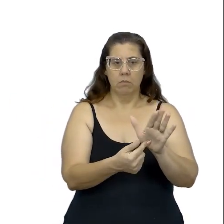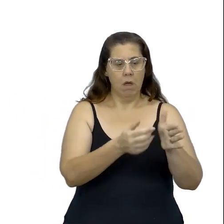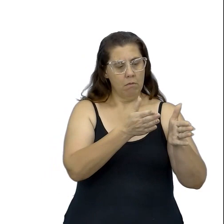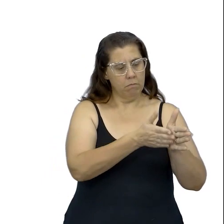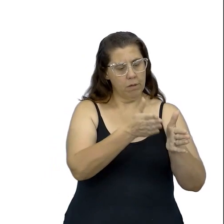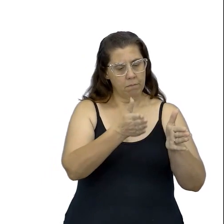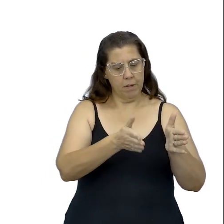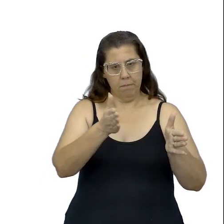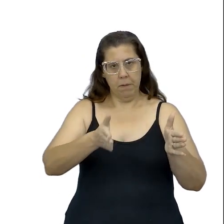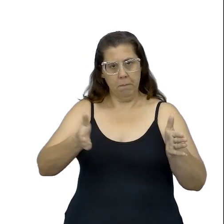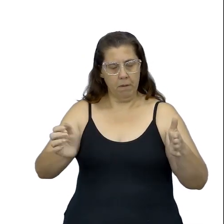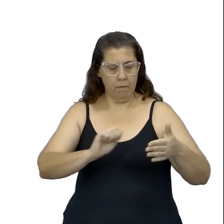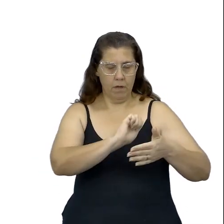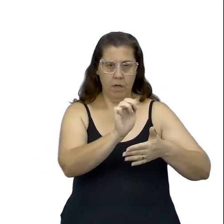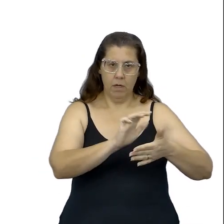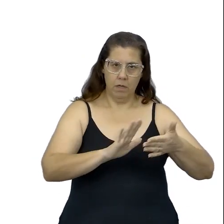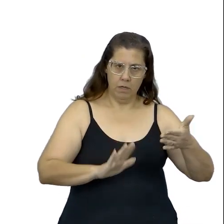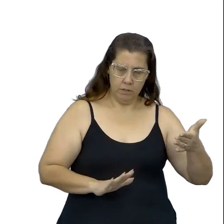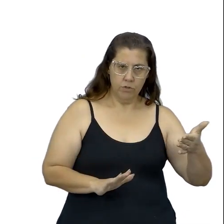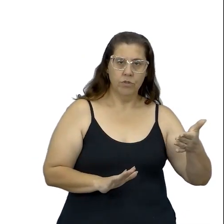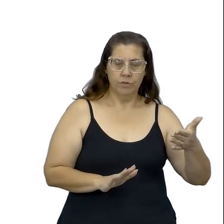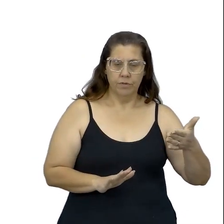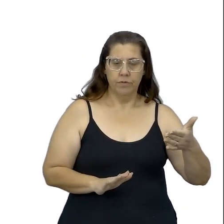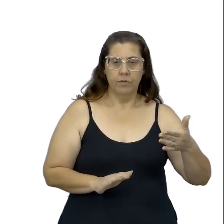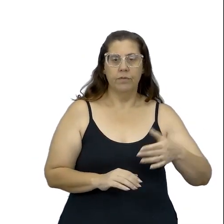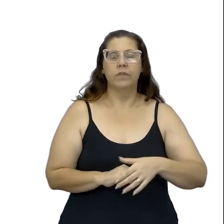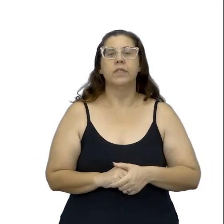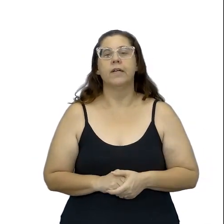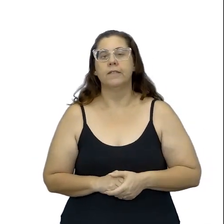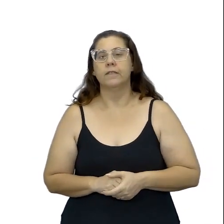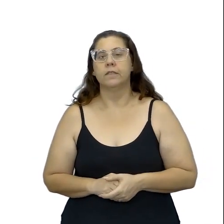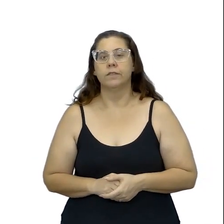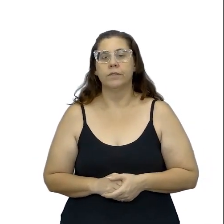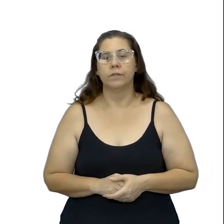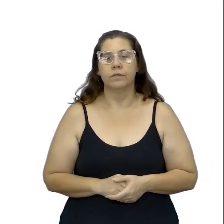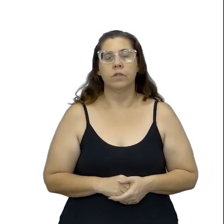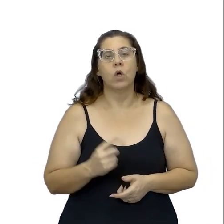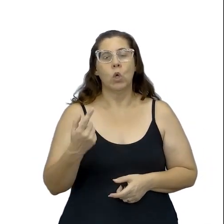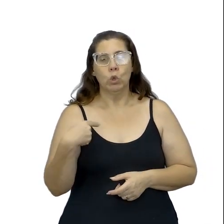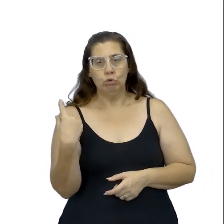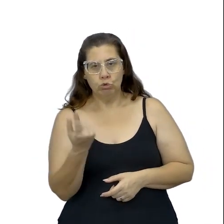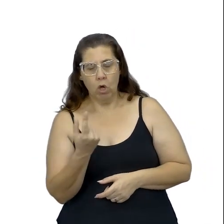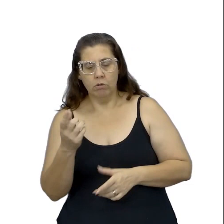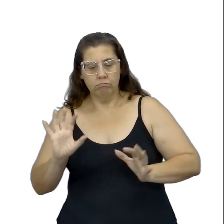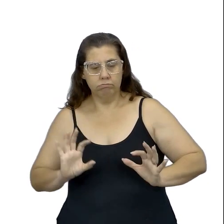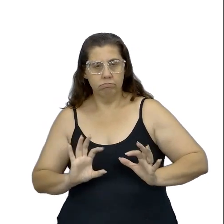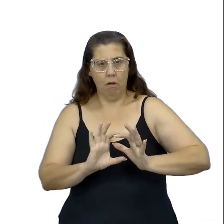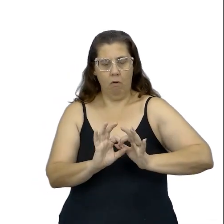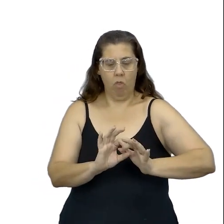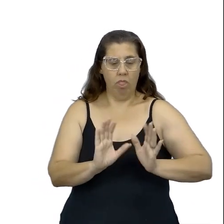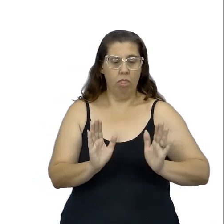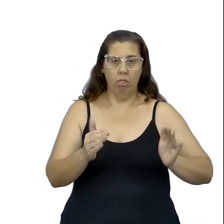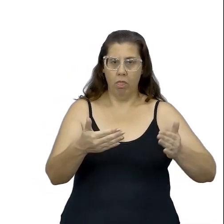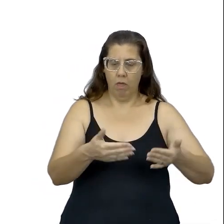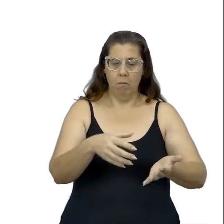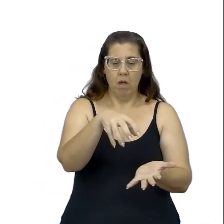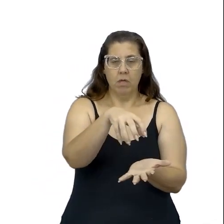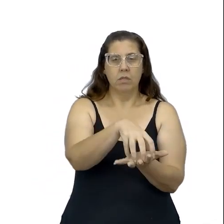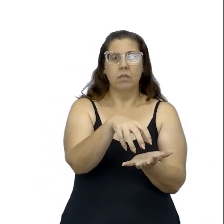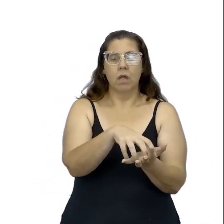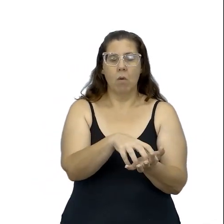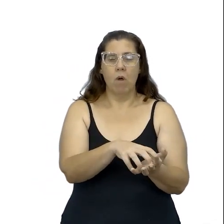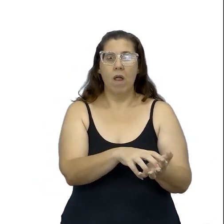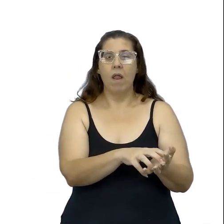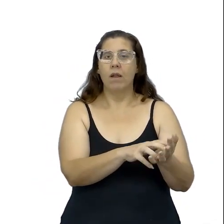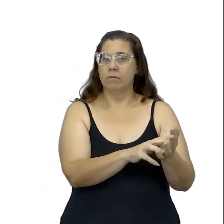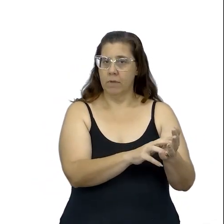de atividades do material Aprender Sempre para a primeira série. Nós relacionamos o tema central, letramento, com